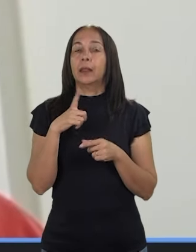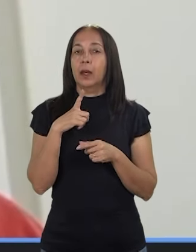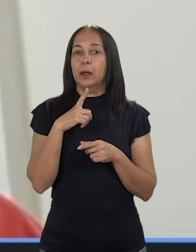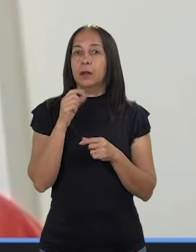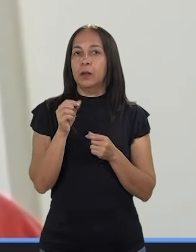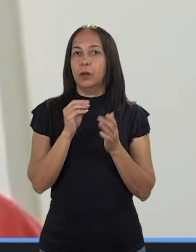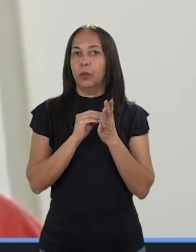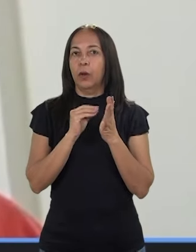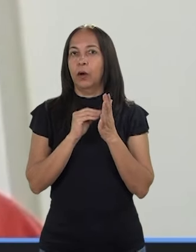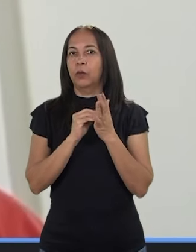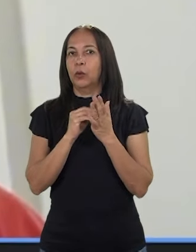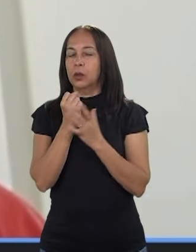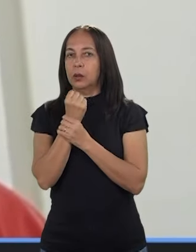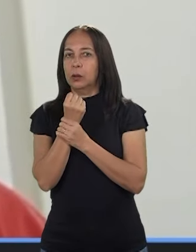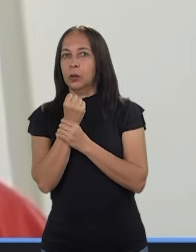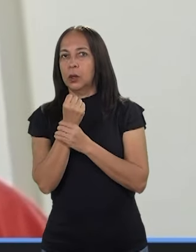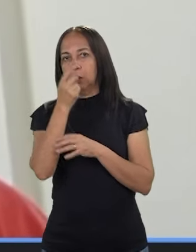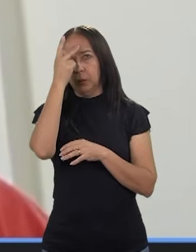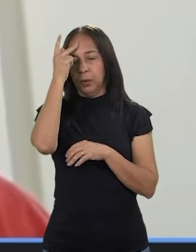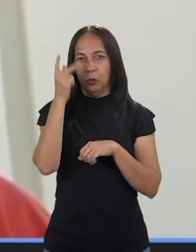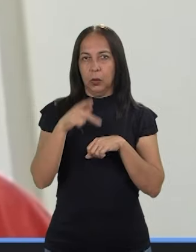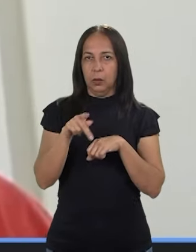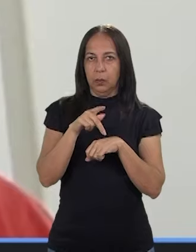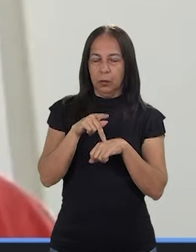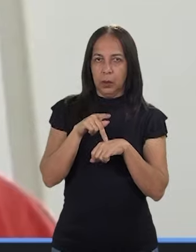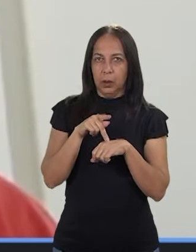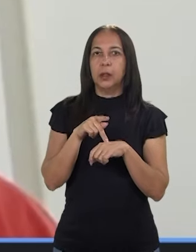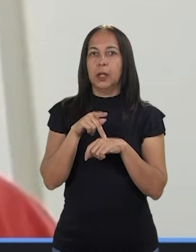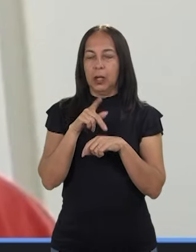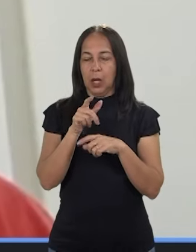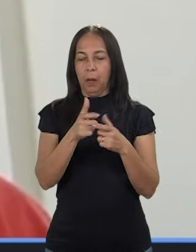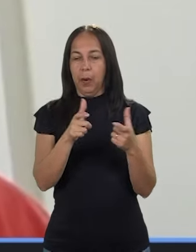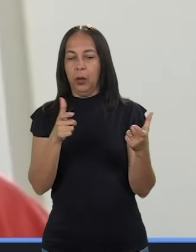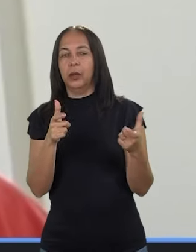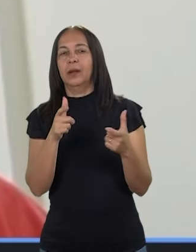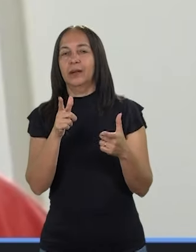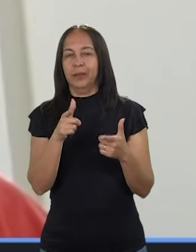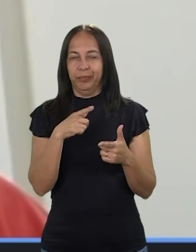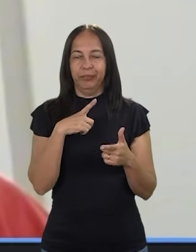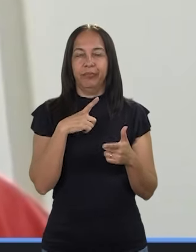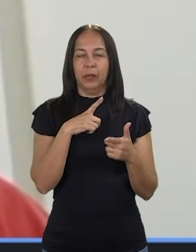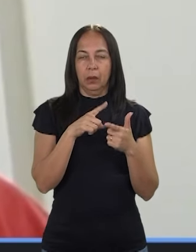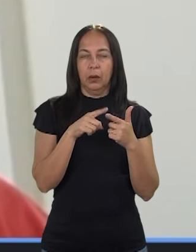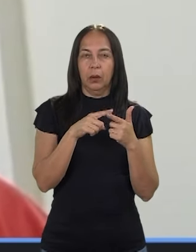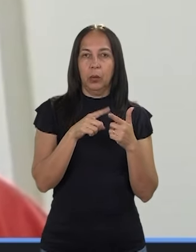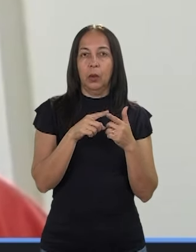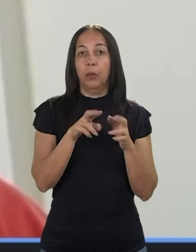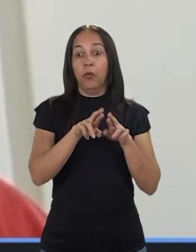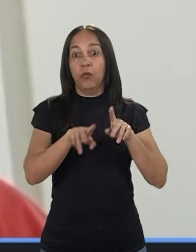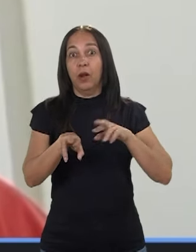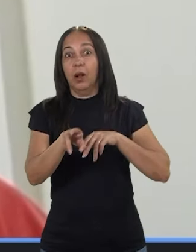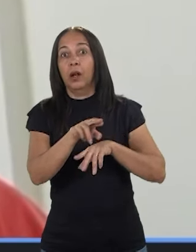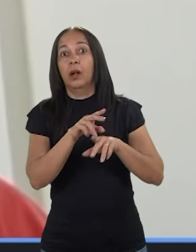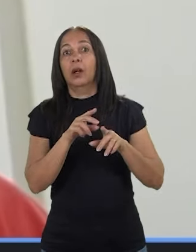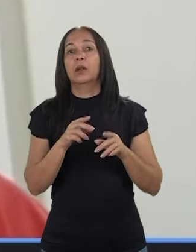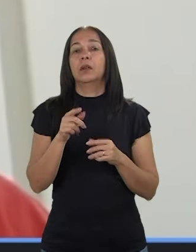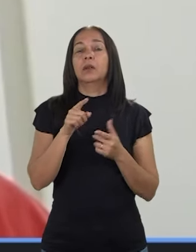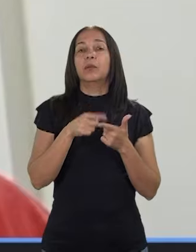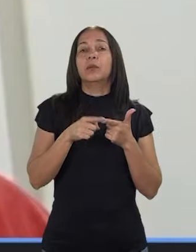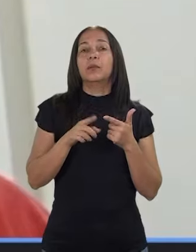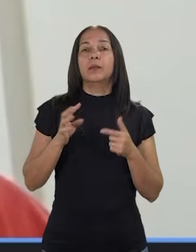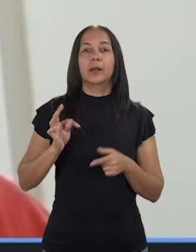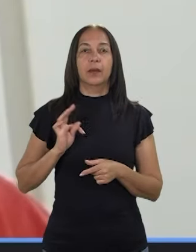população negra no caso do conhecimento facial que é majoritariamente afetada por isso né Por uma série de questões técnicas que a gente pode abordar depois